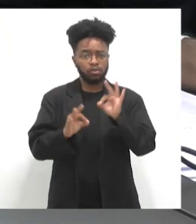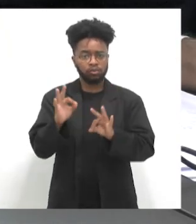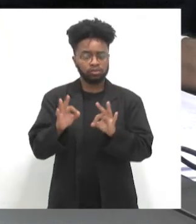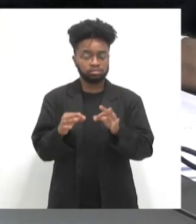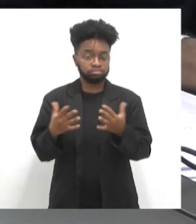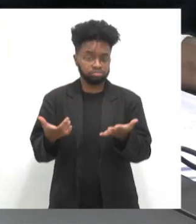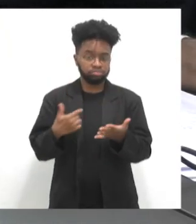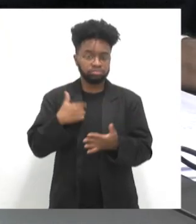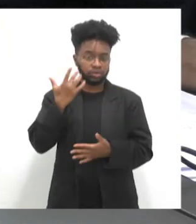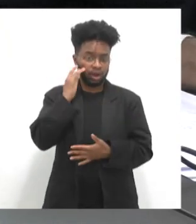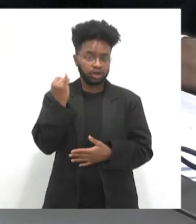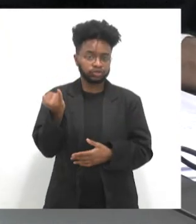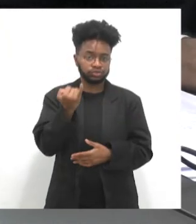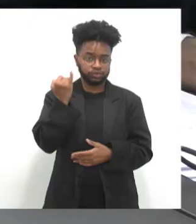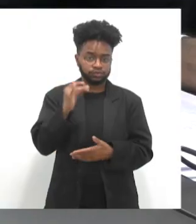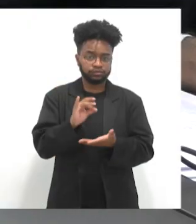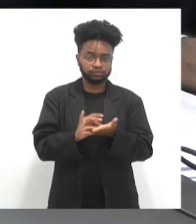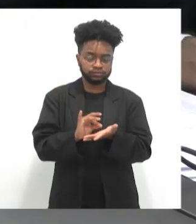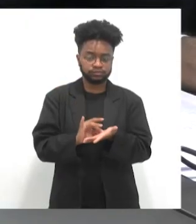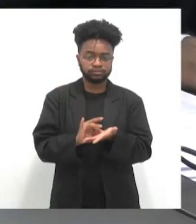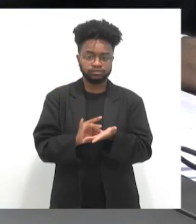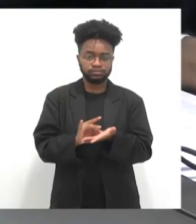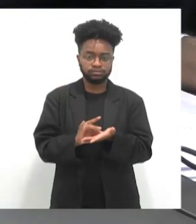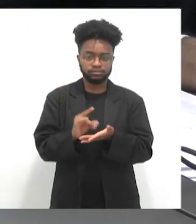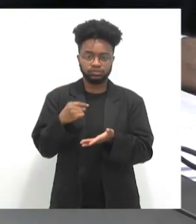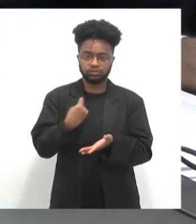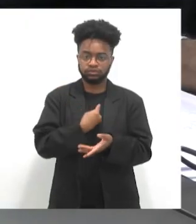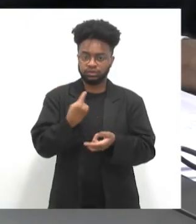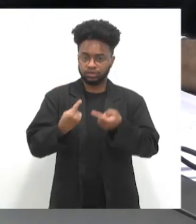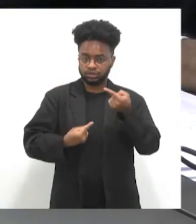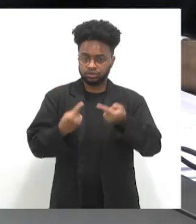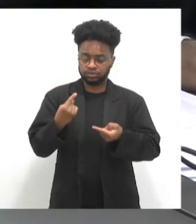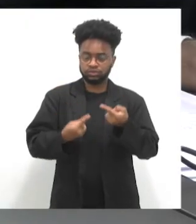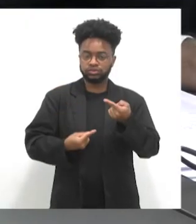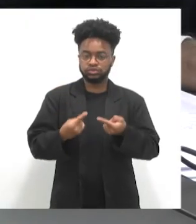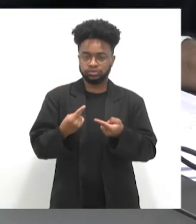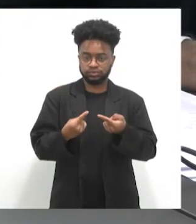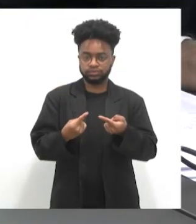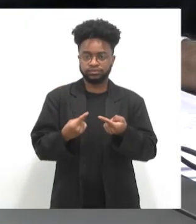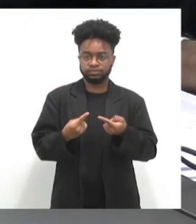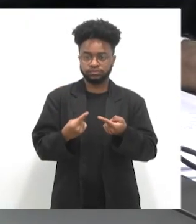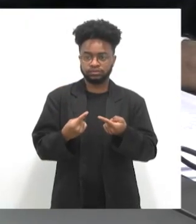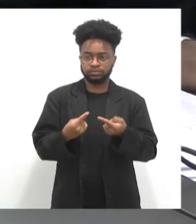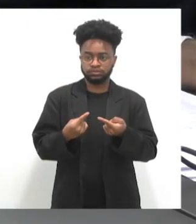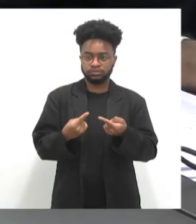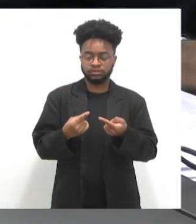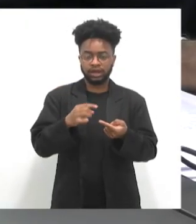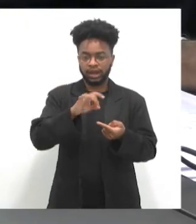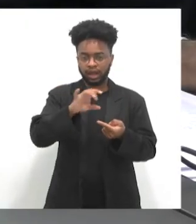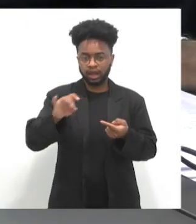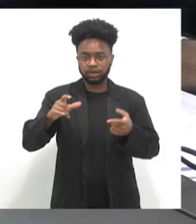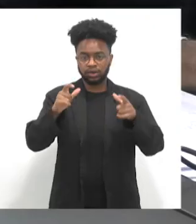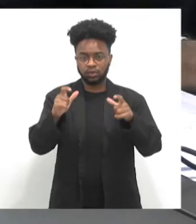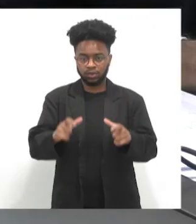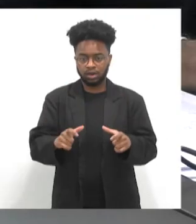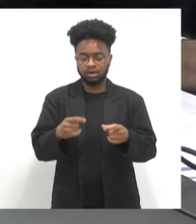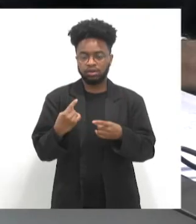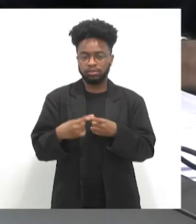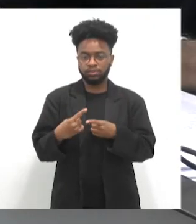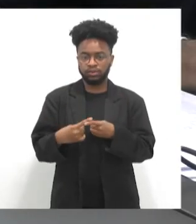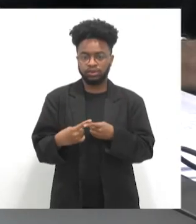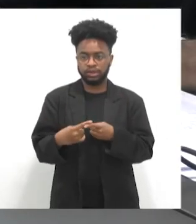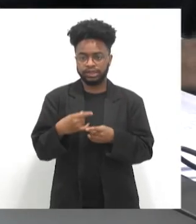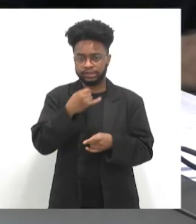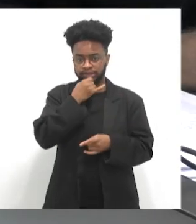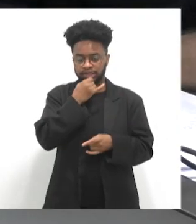acho importante realmente essa questão de discutir local por local, porque, por